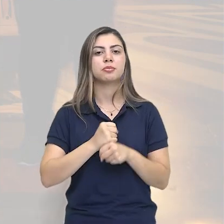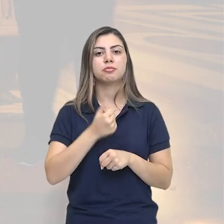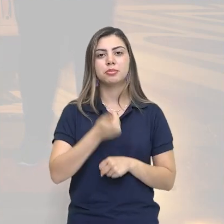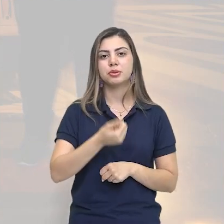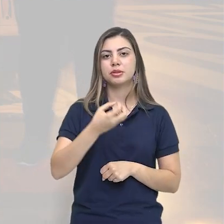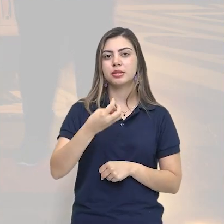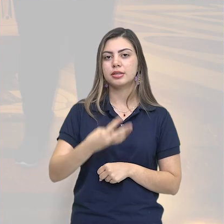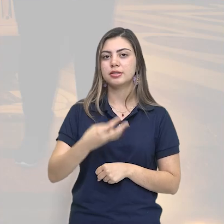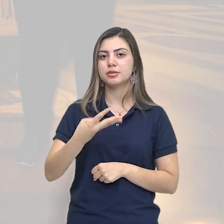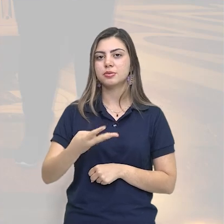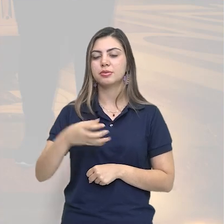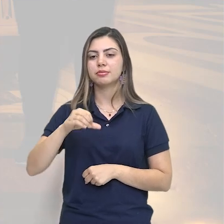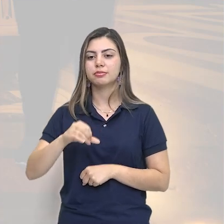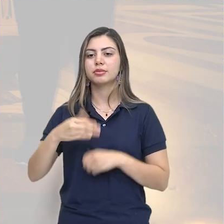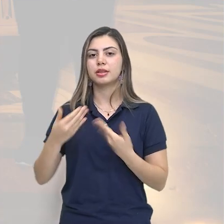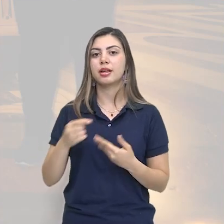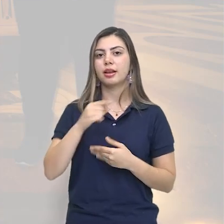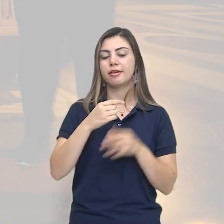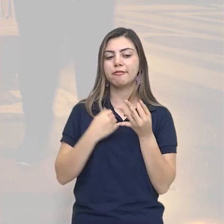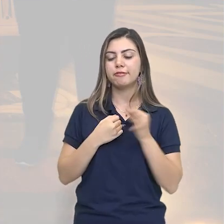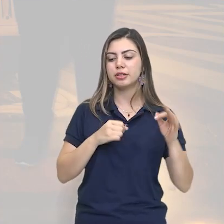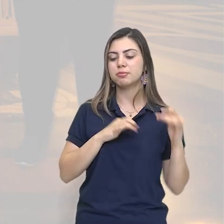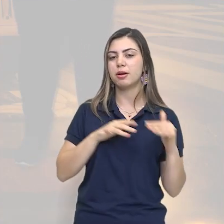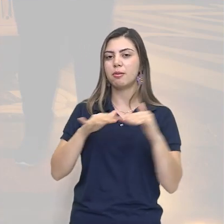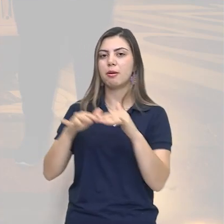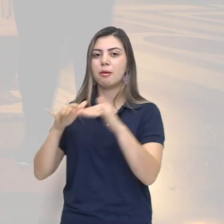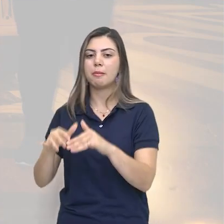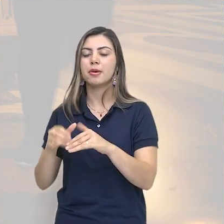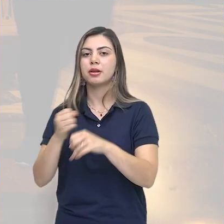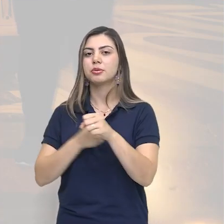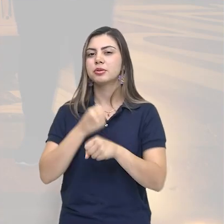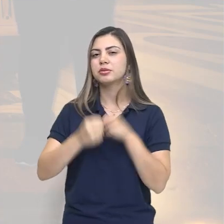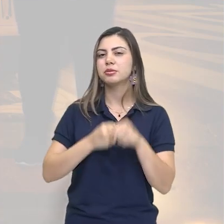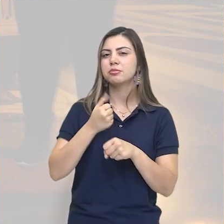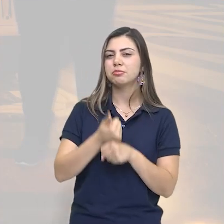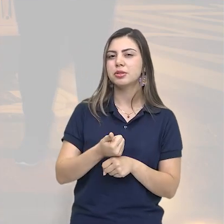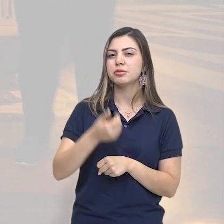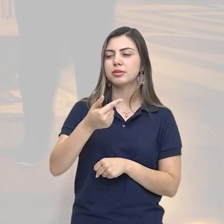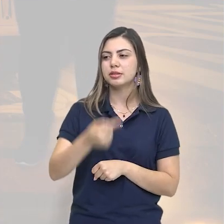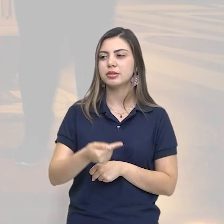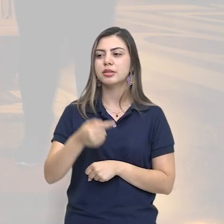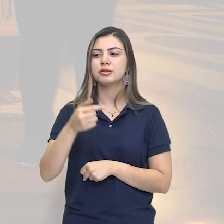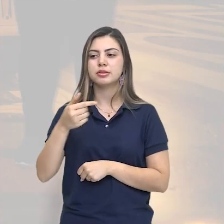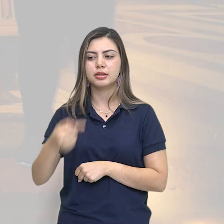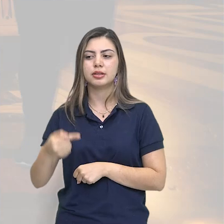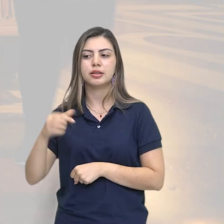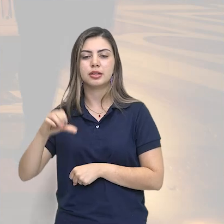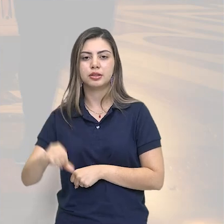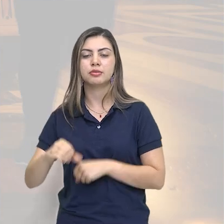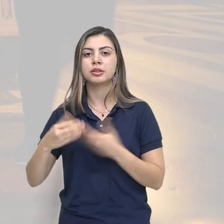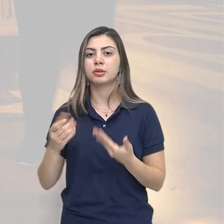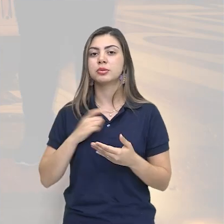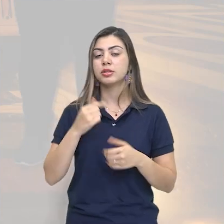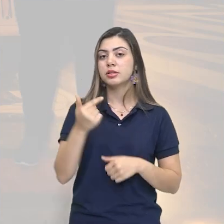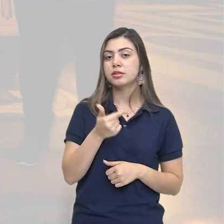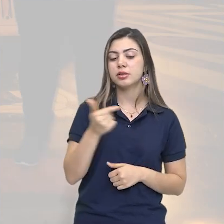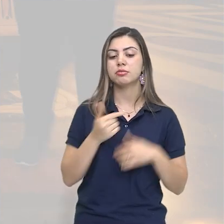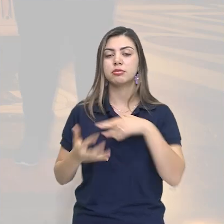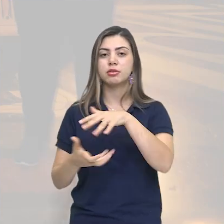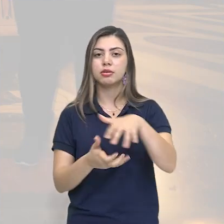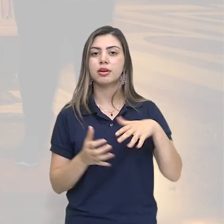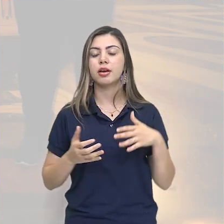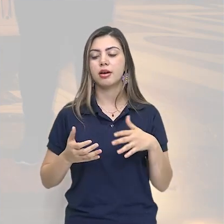1349 e pilhada por tropas francesas em 1779, arrasada pelas bombas da Segunda Guerra Mundial